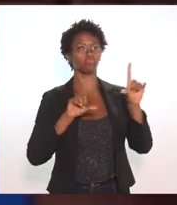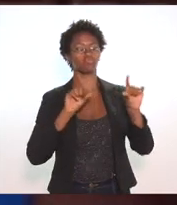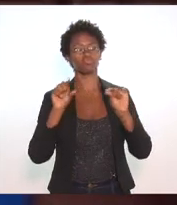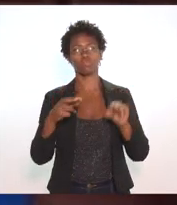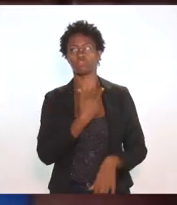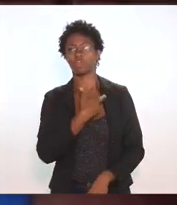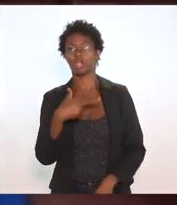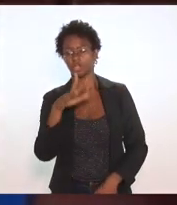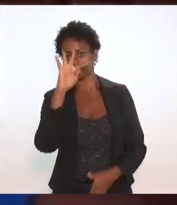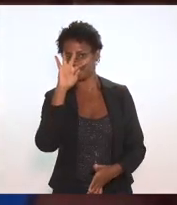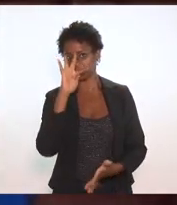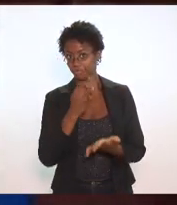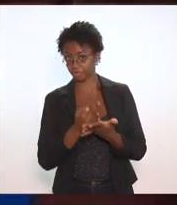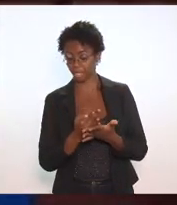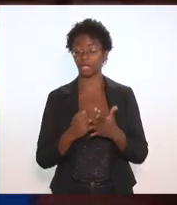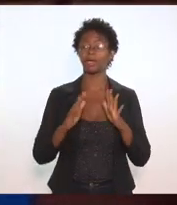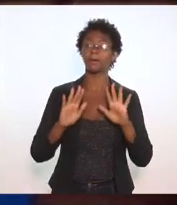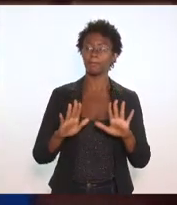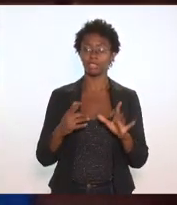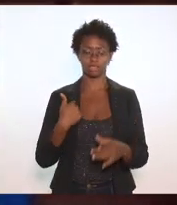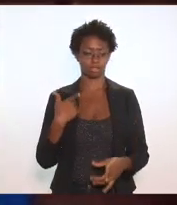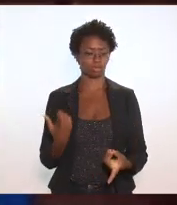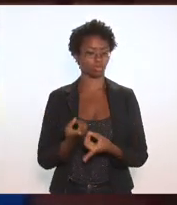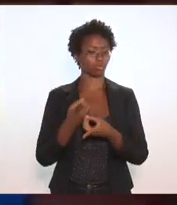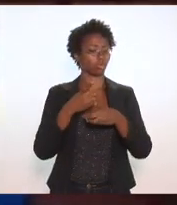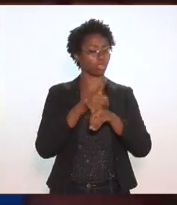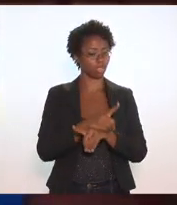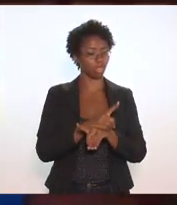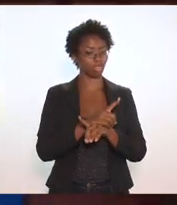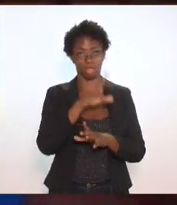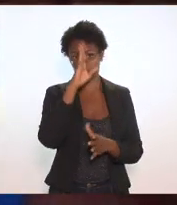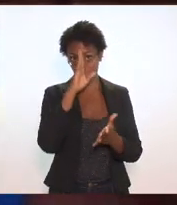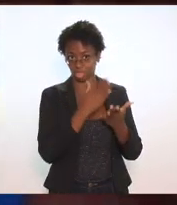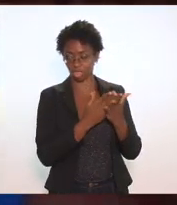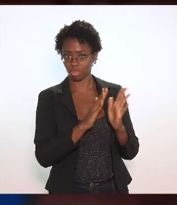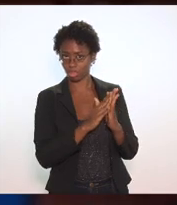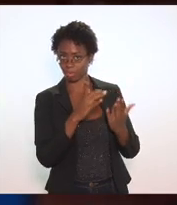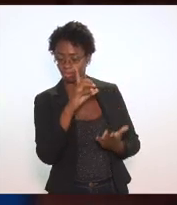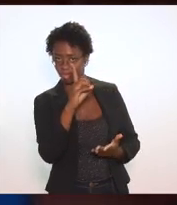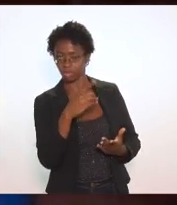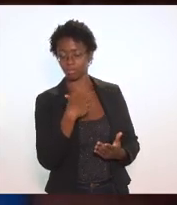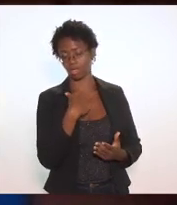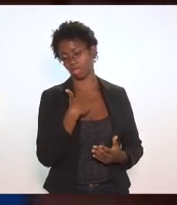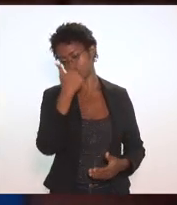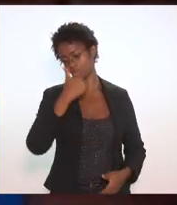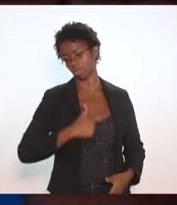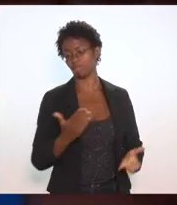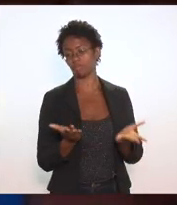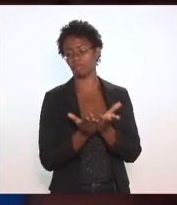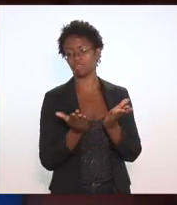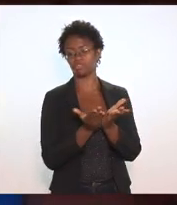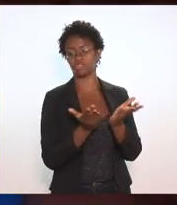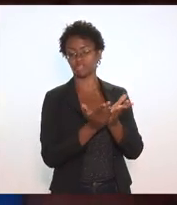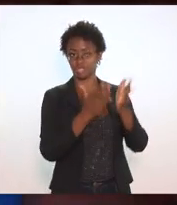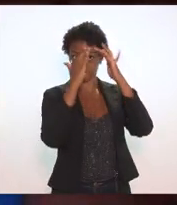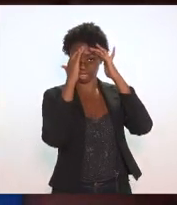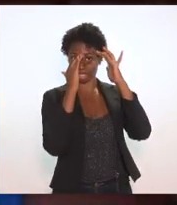Seria contrária, primeiro, aos preceitos bíblicos, né, já que somos evangélicos e